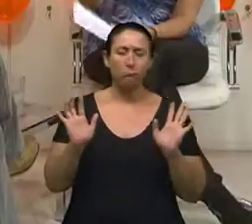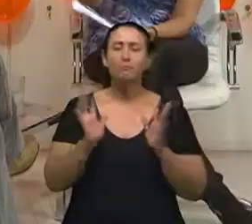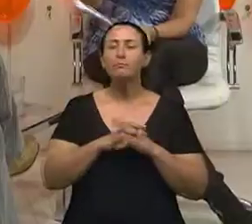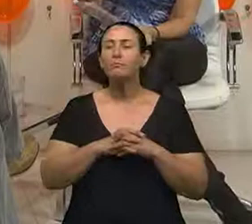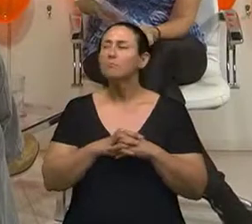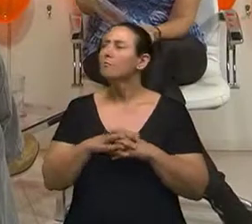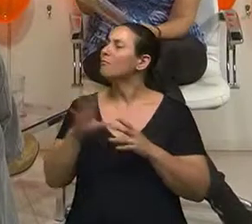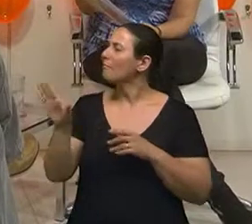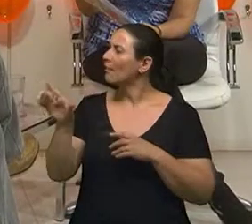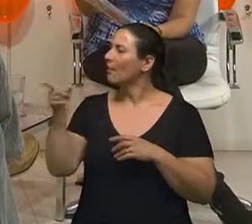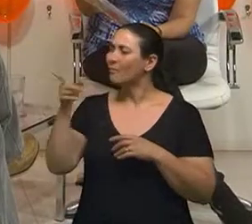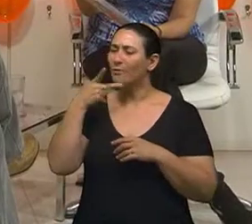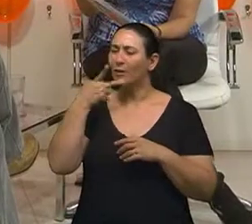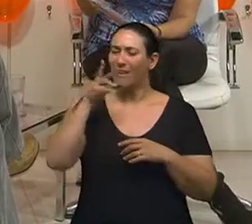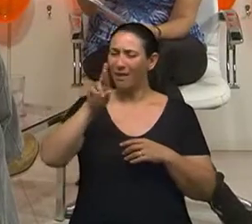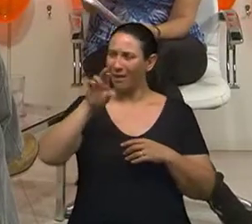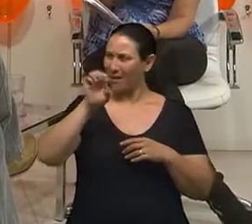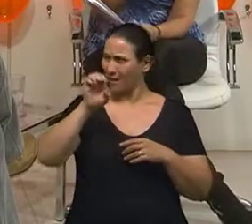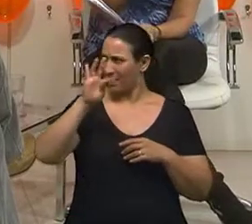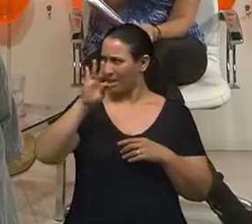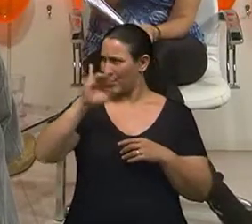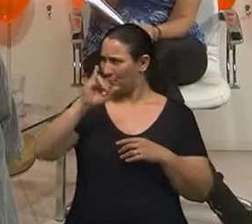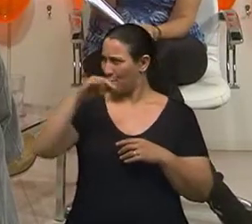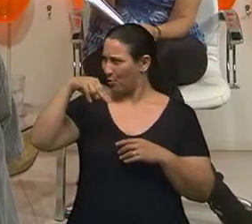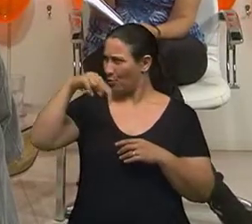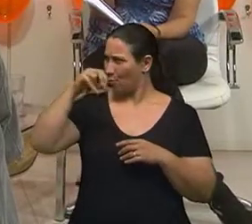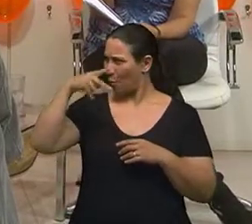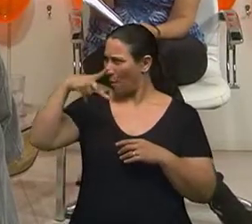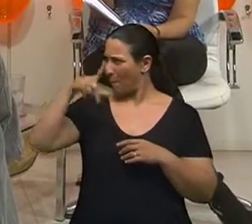E a retinoplastia acerosa, é isso? É mais